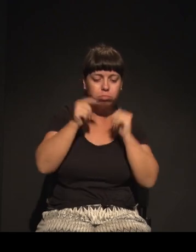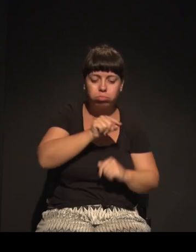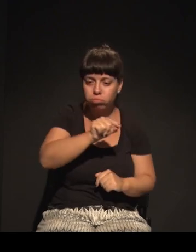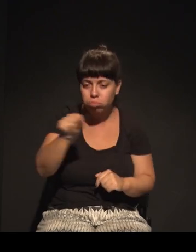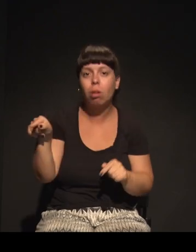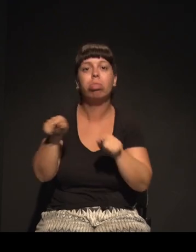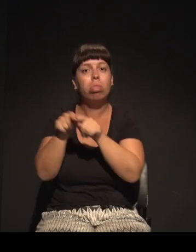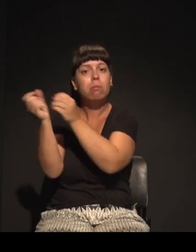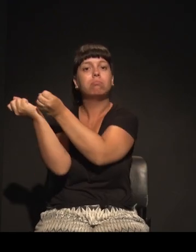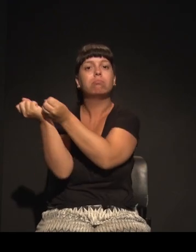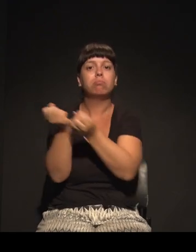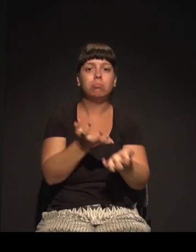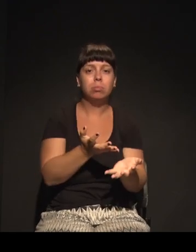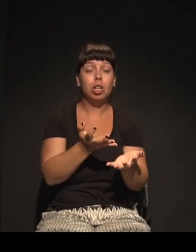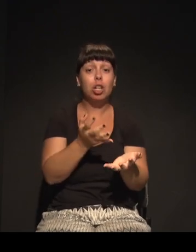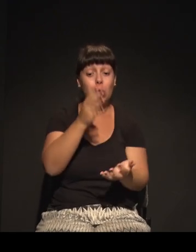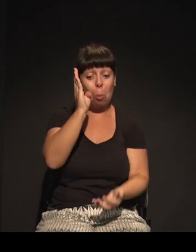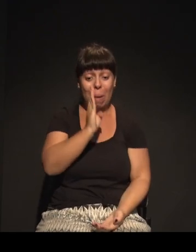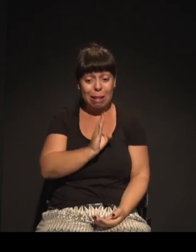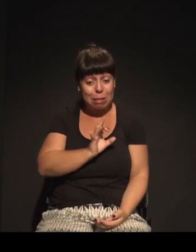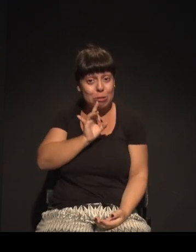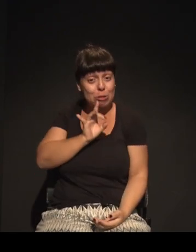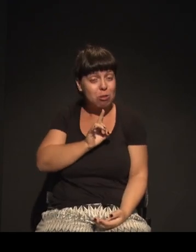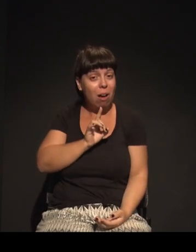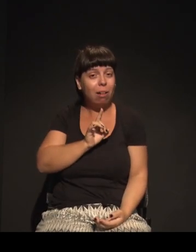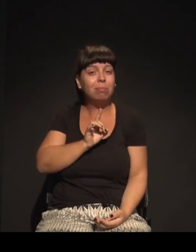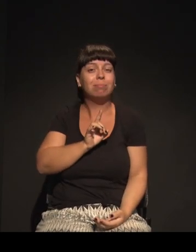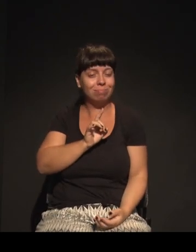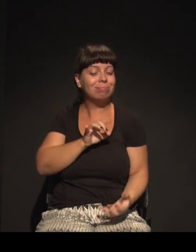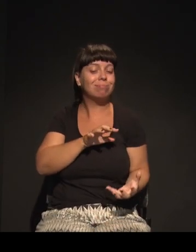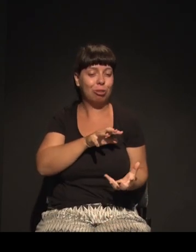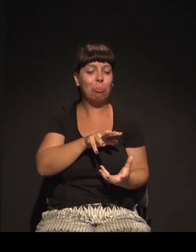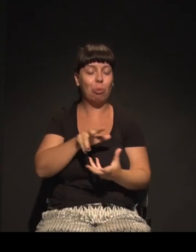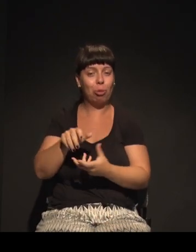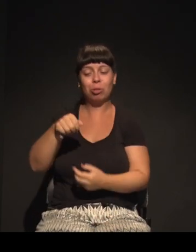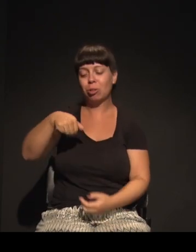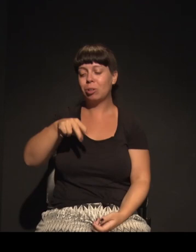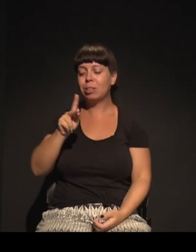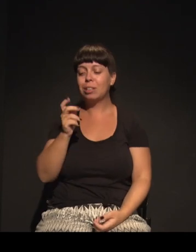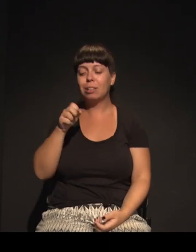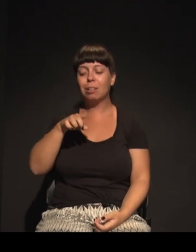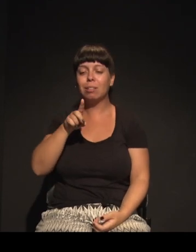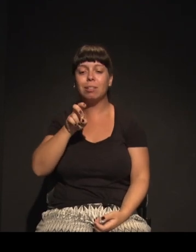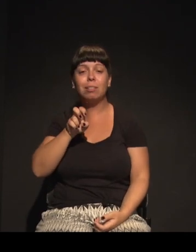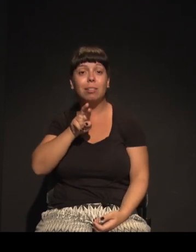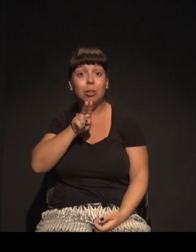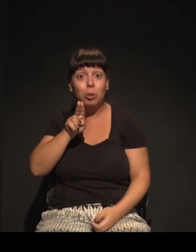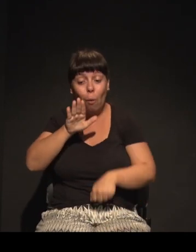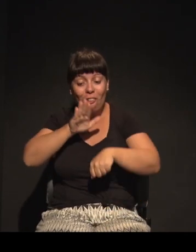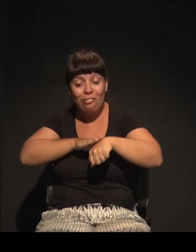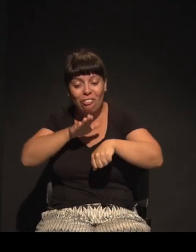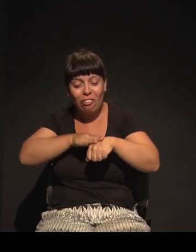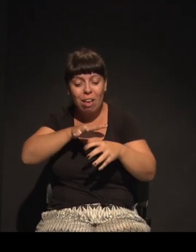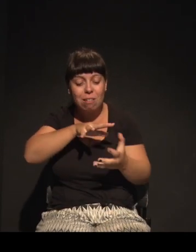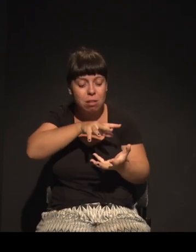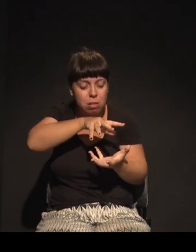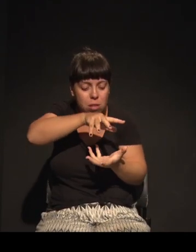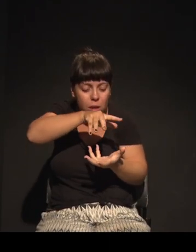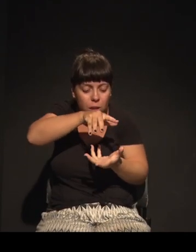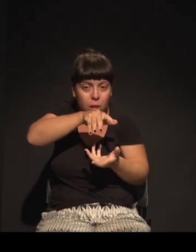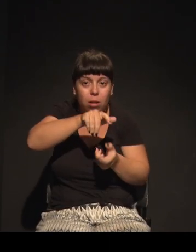aliás do mundo talvez né do mundo nem a dell fez à terra para todos os seres humano